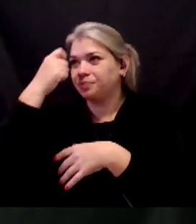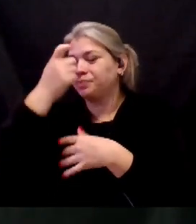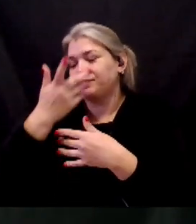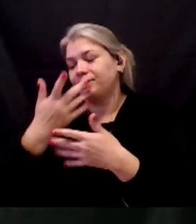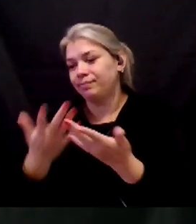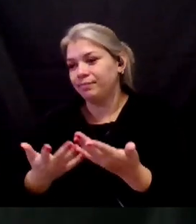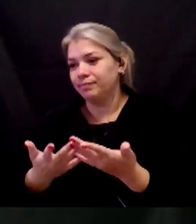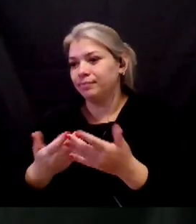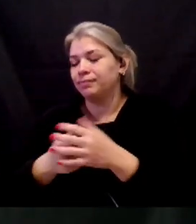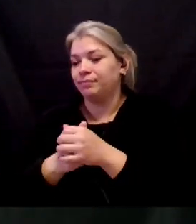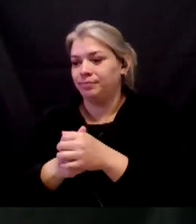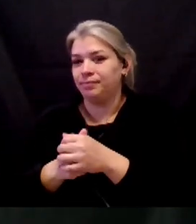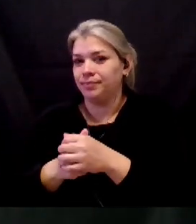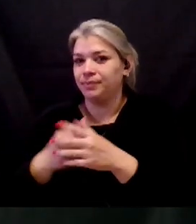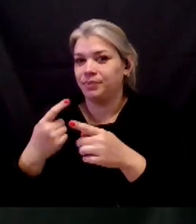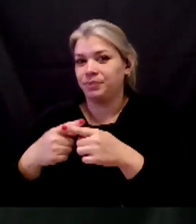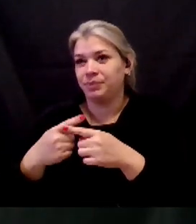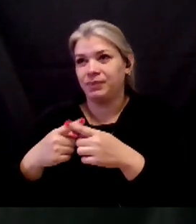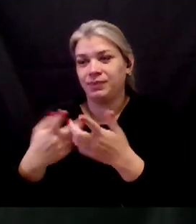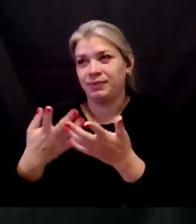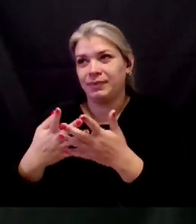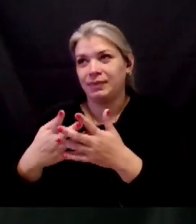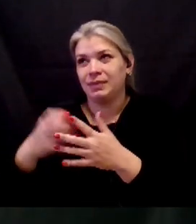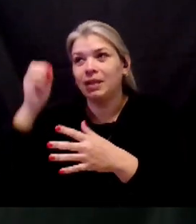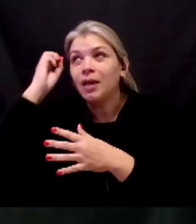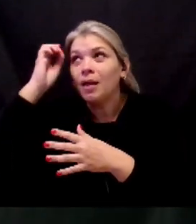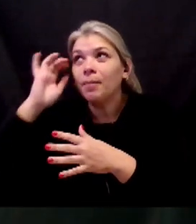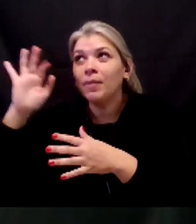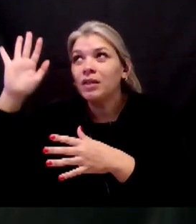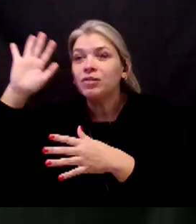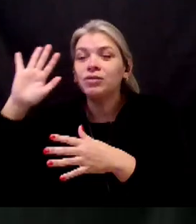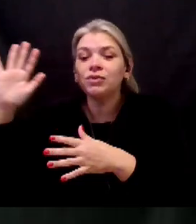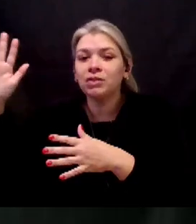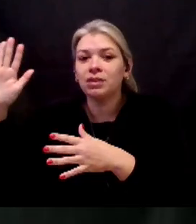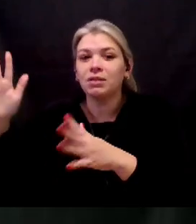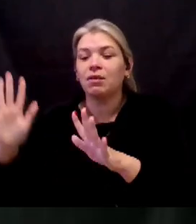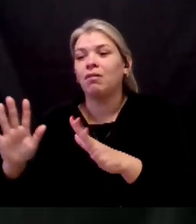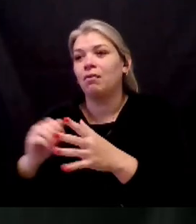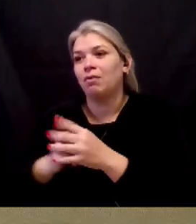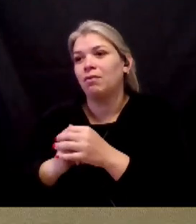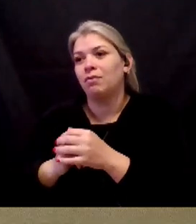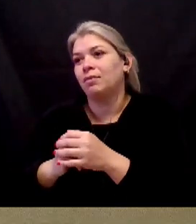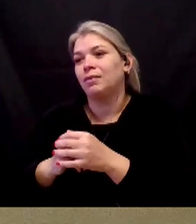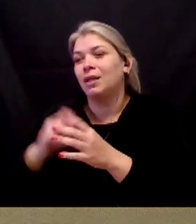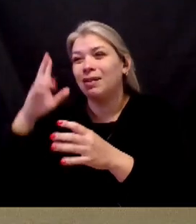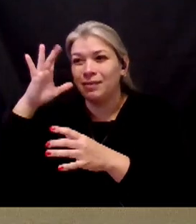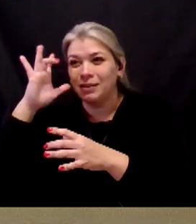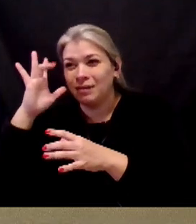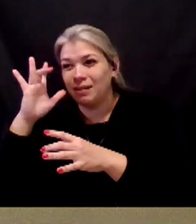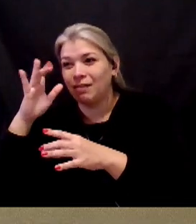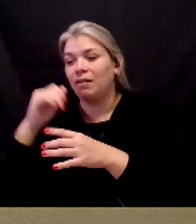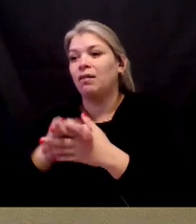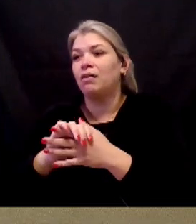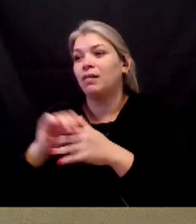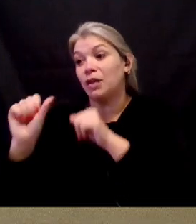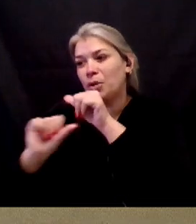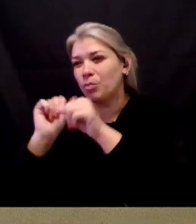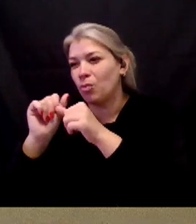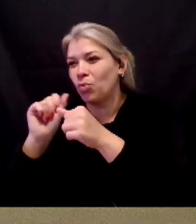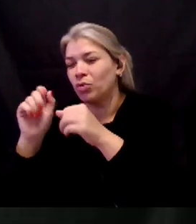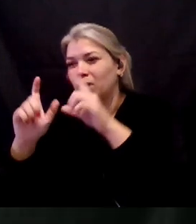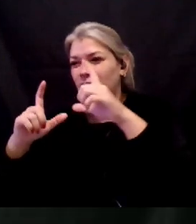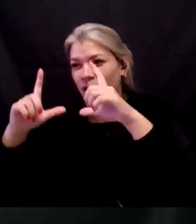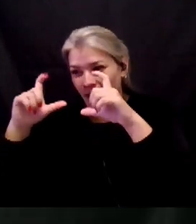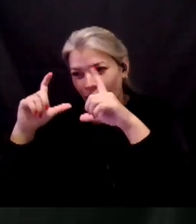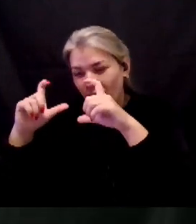e cria, né, um cenário na cabecinha. Então, vamos lá, tem o filtro, eu quero ficar igual o filtro, então vou pegar o batom da mamãe, vou pegar o pó, vou pegar o blush, vou